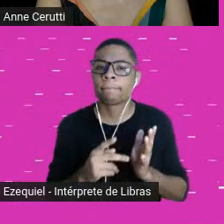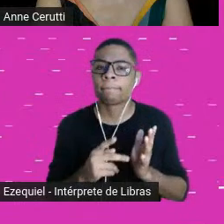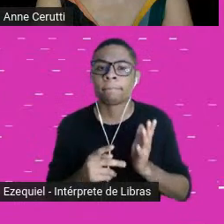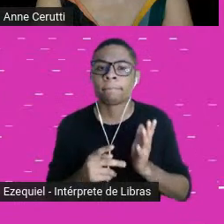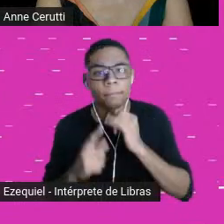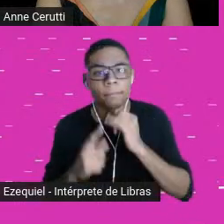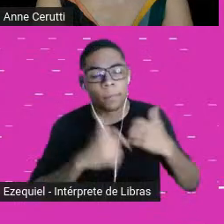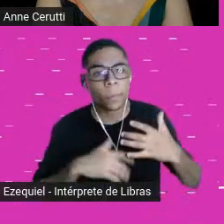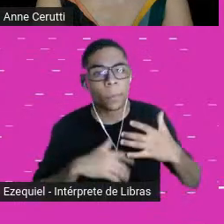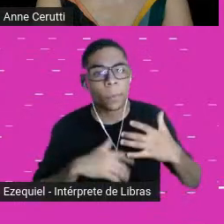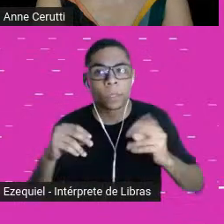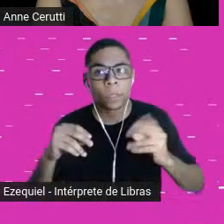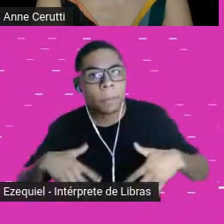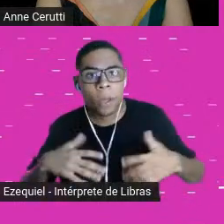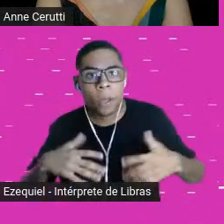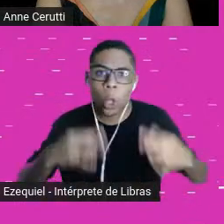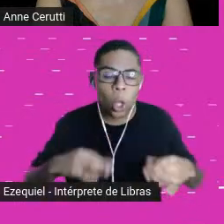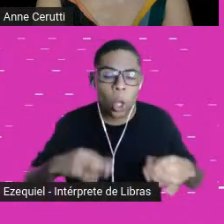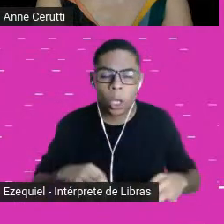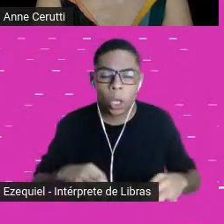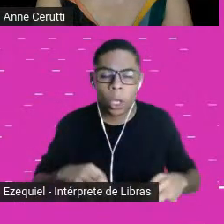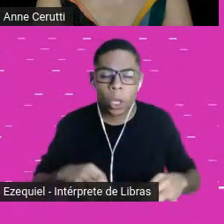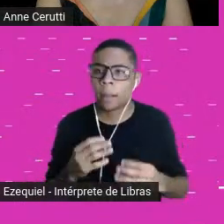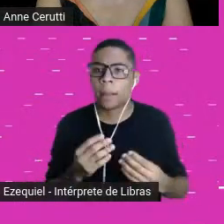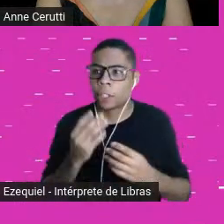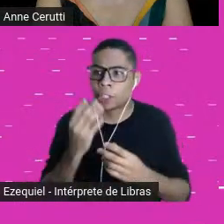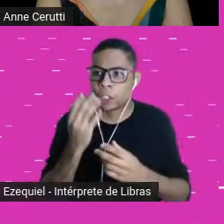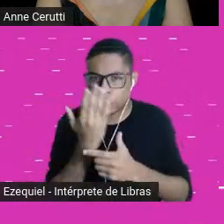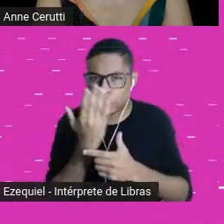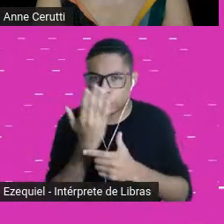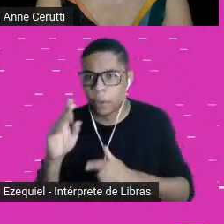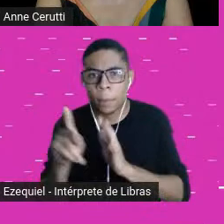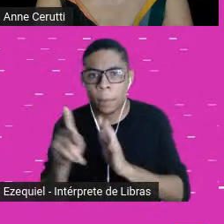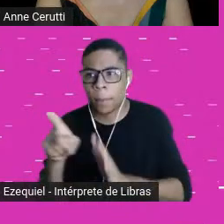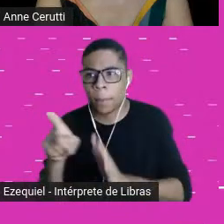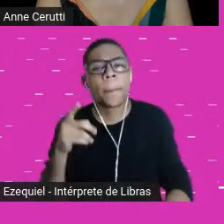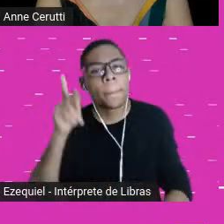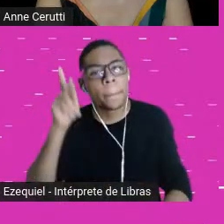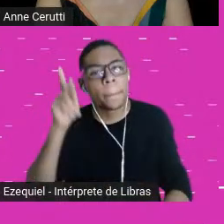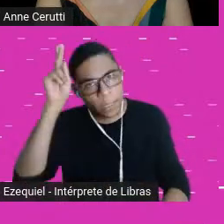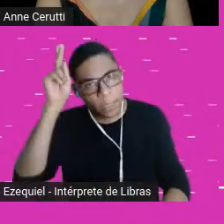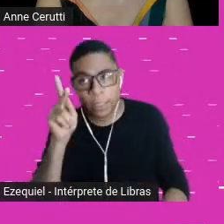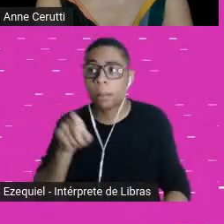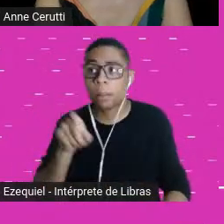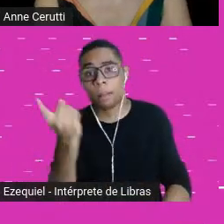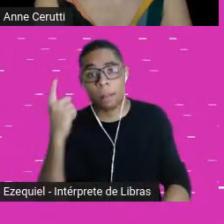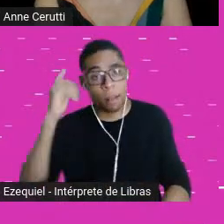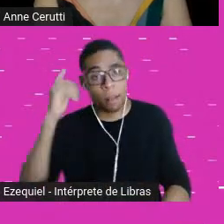pela princesa e pelo rei, ela estava assim repleta de